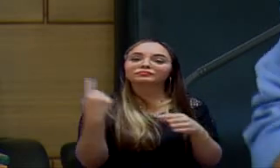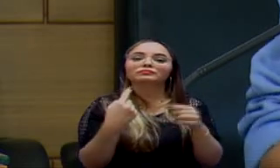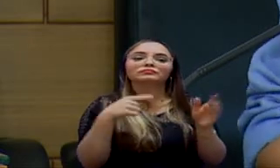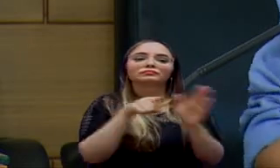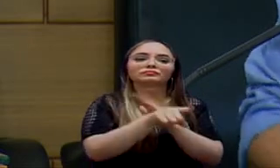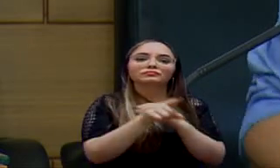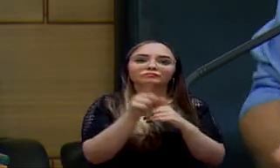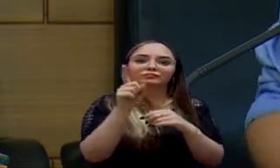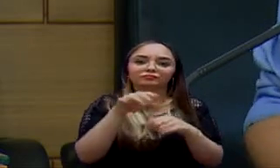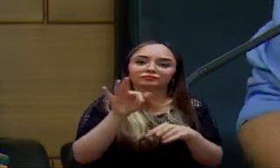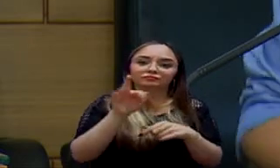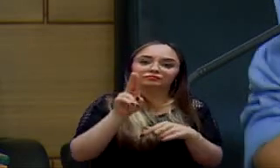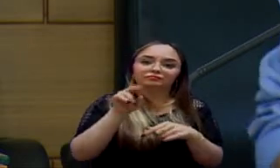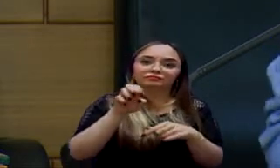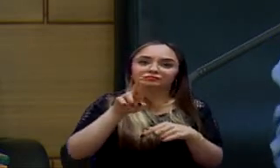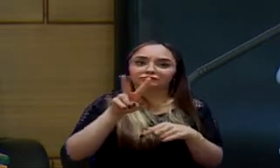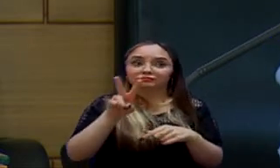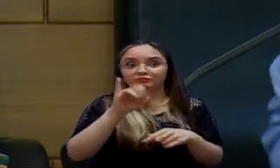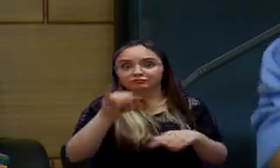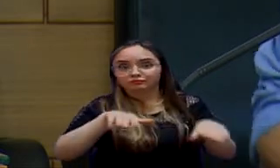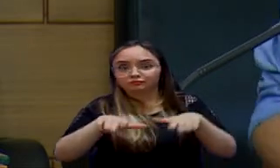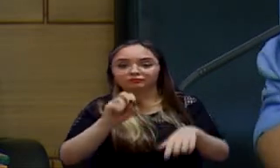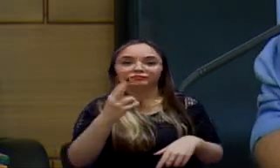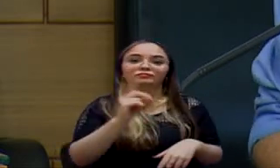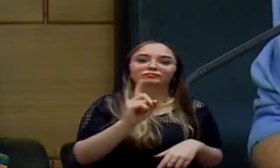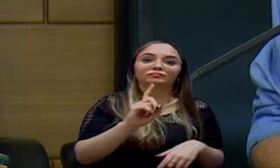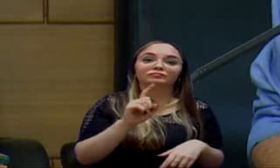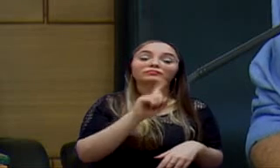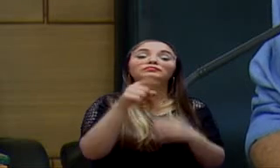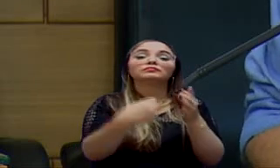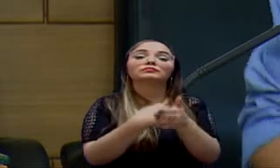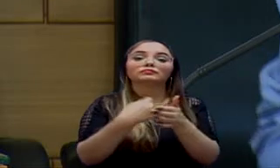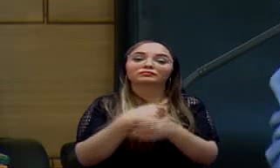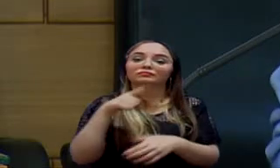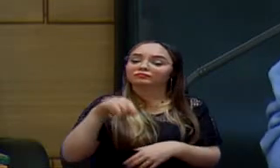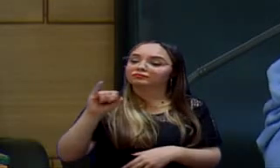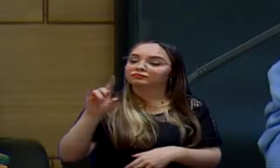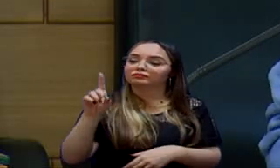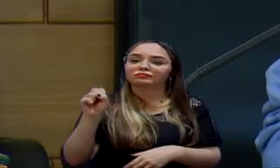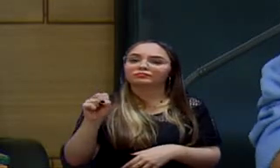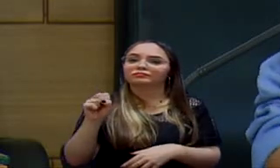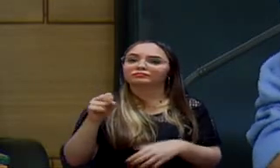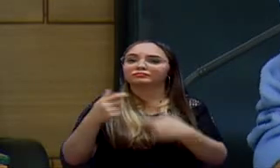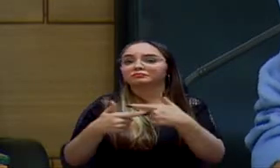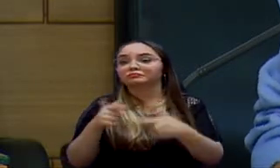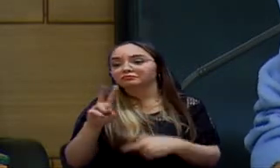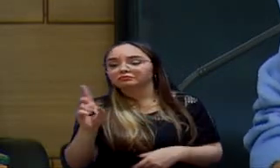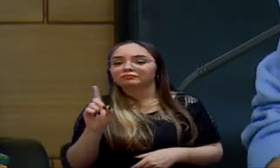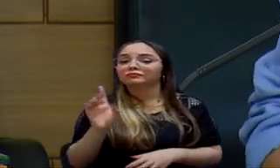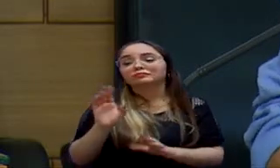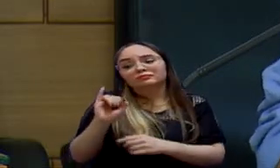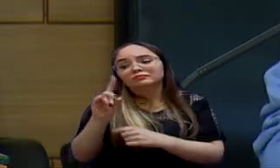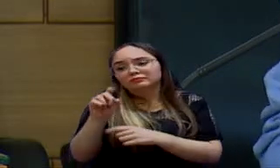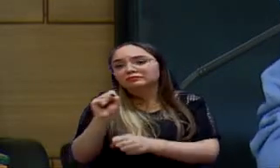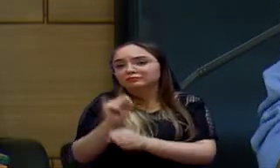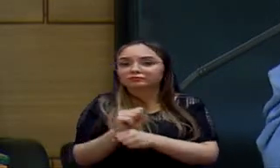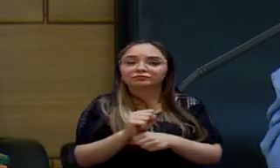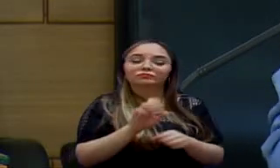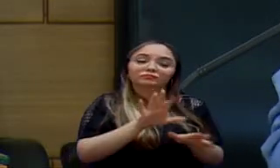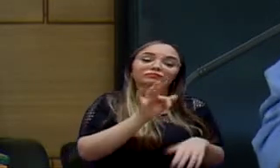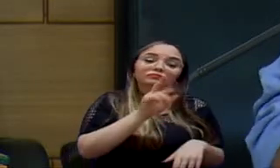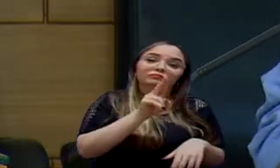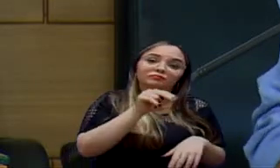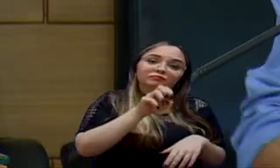se Afonso serve vai fazer ou não tá todo mundo perguntando se o ids vai fazer ou não a funserv Continuará prestando o serviço